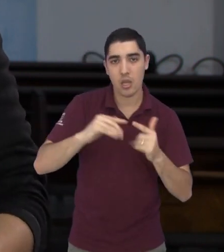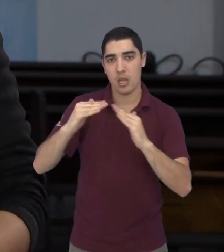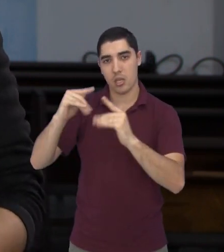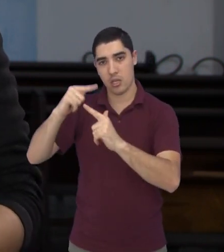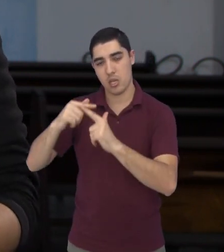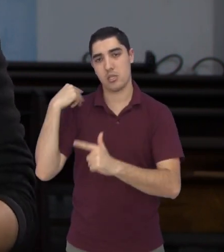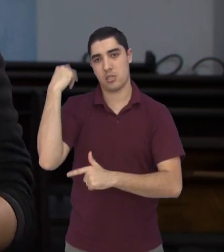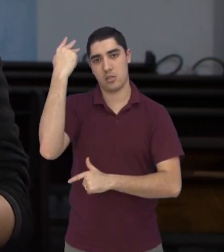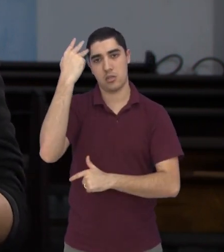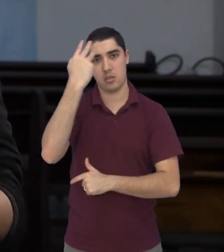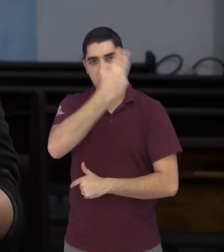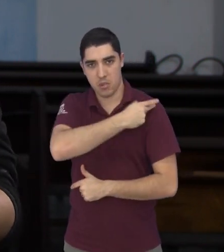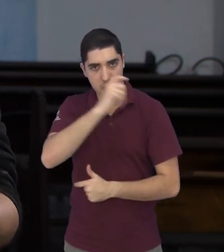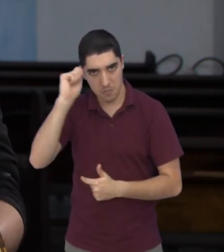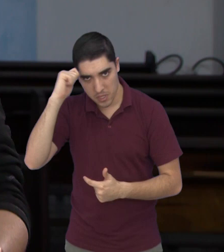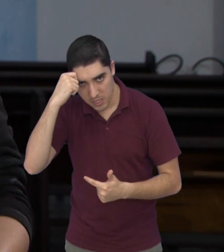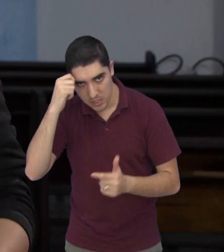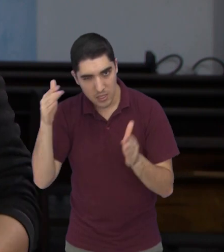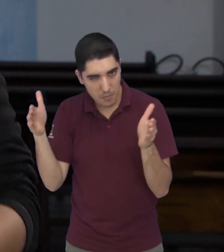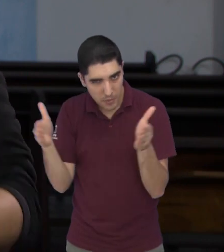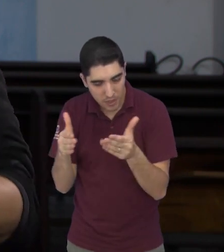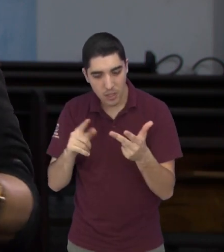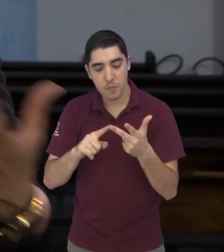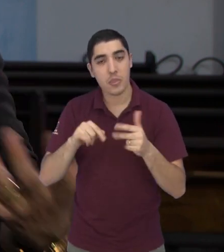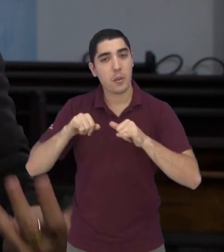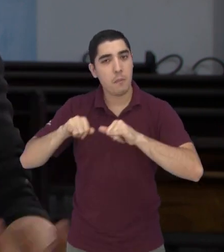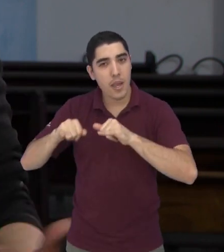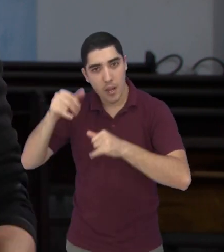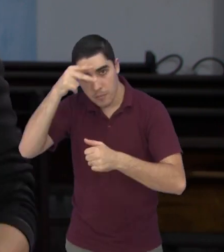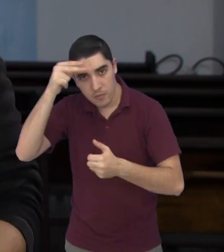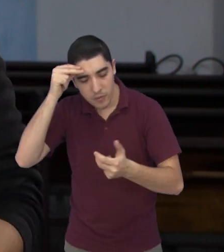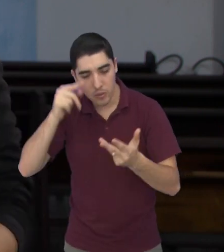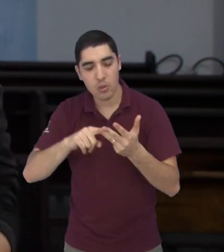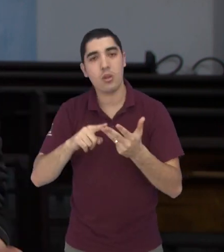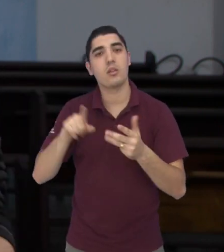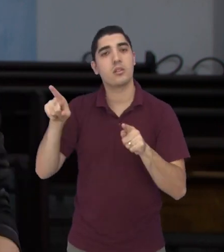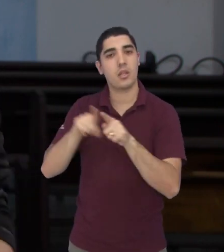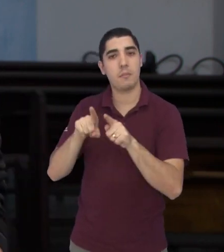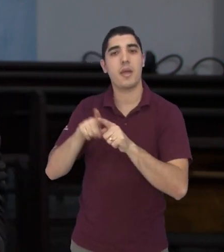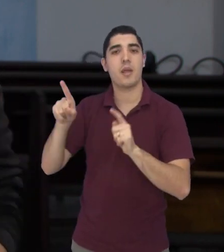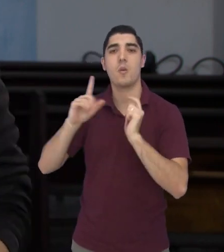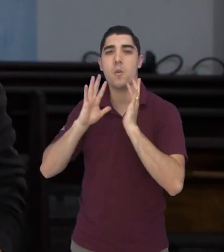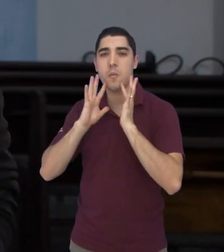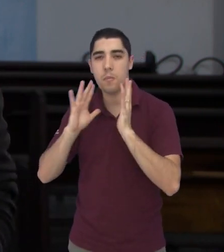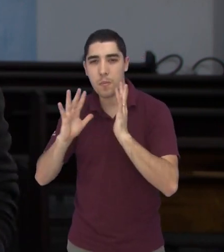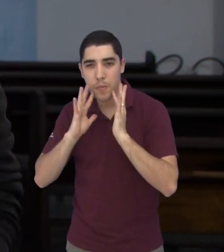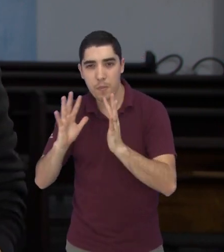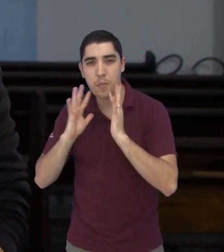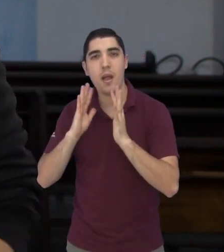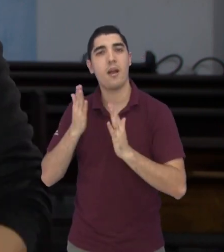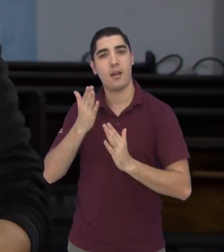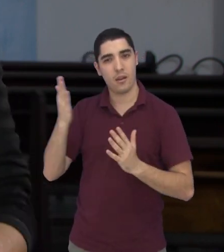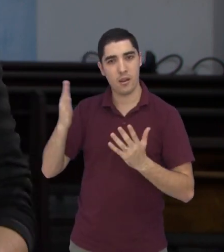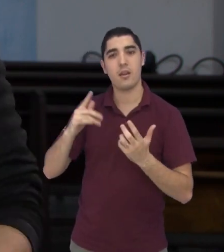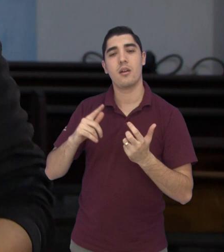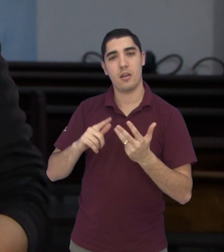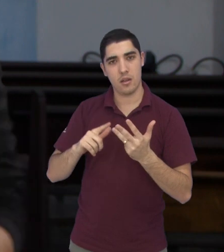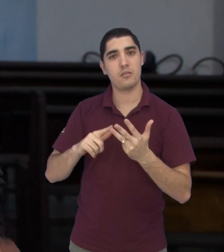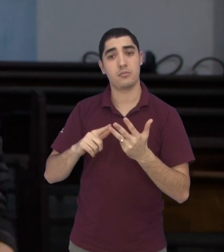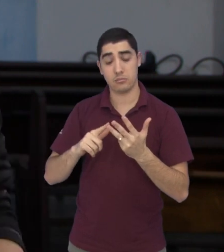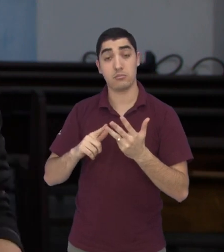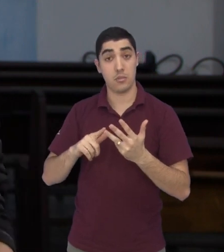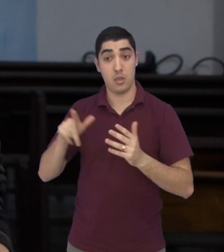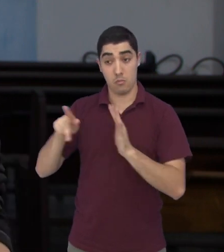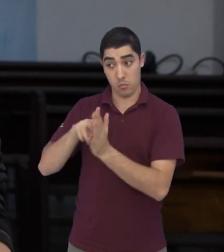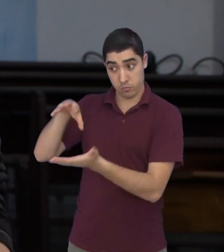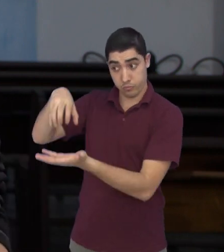Senhora Aparecida, seja o mercado, seja o parque da cidade, que hoje é tombado, inclusive pelo IPHAN, foi reconhecido em